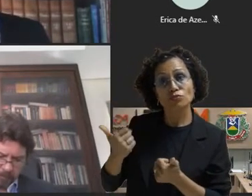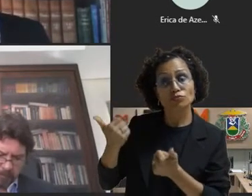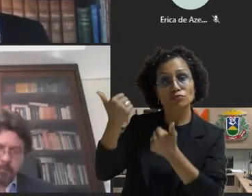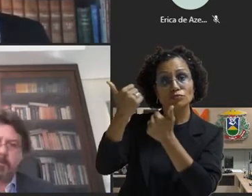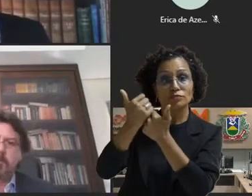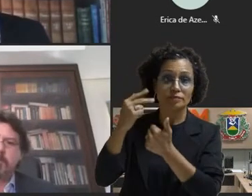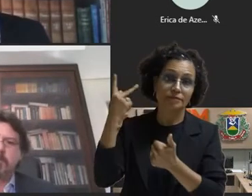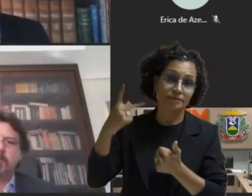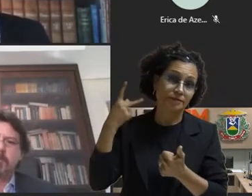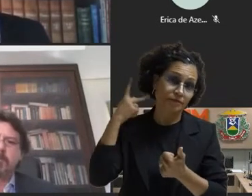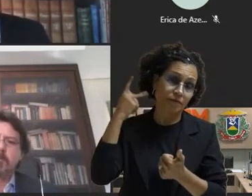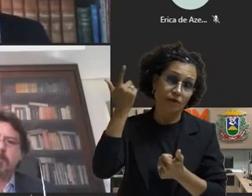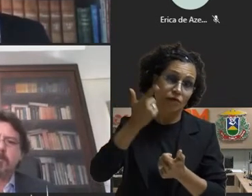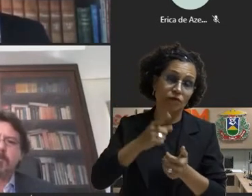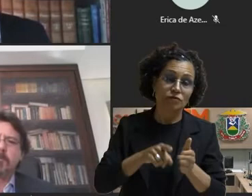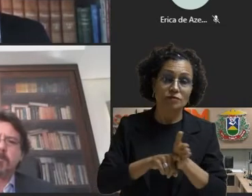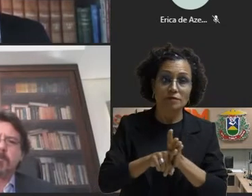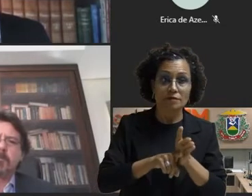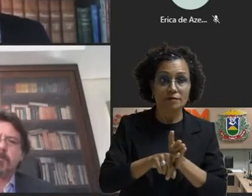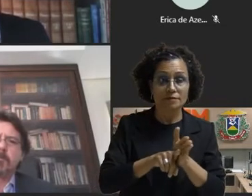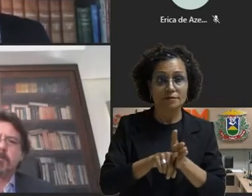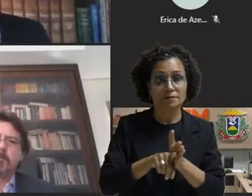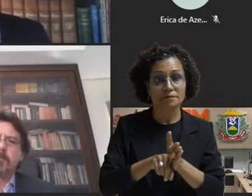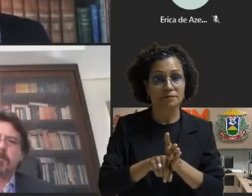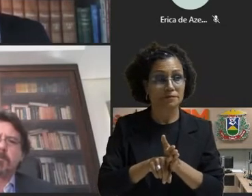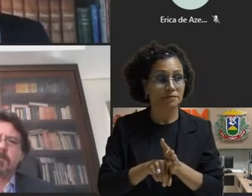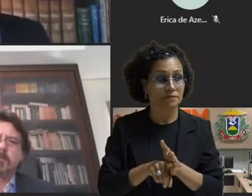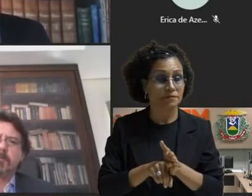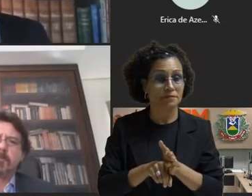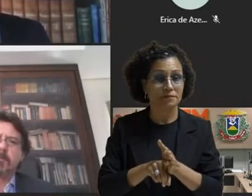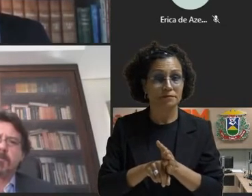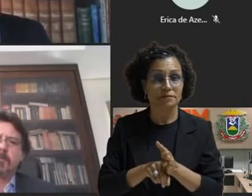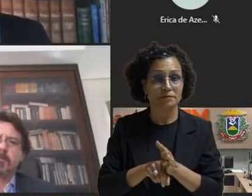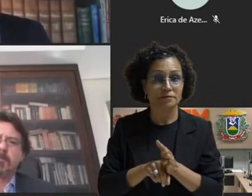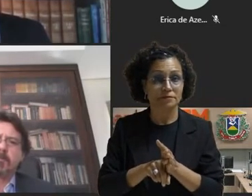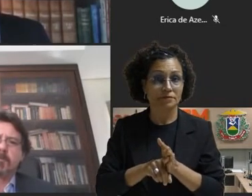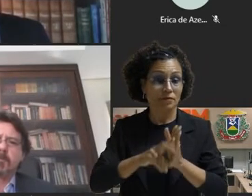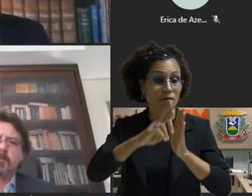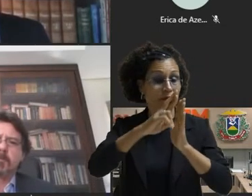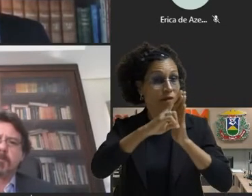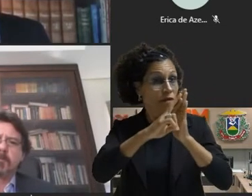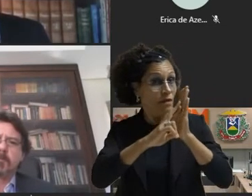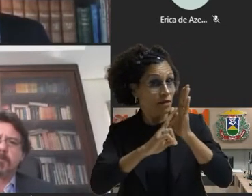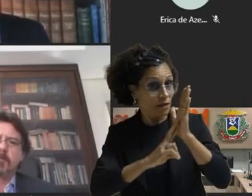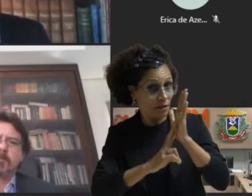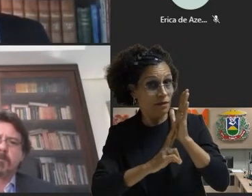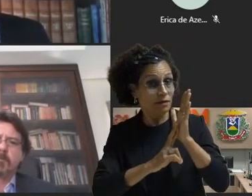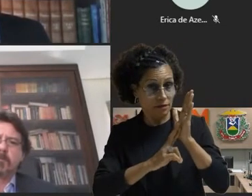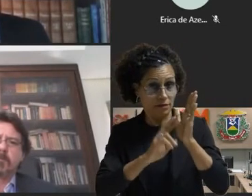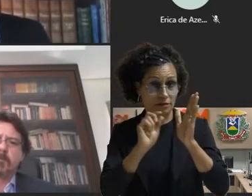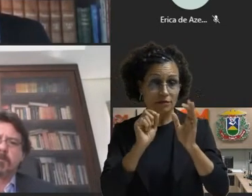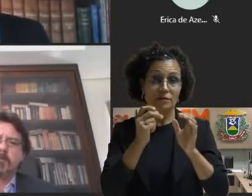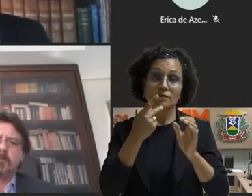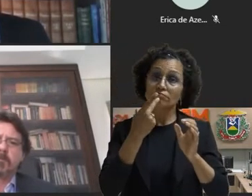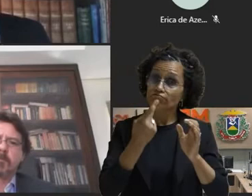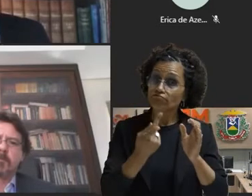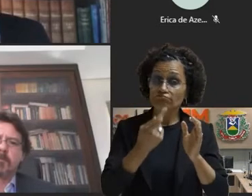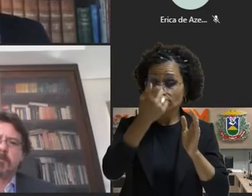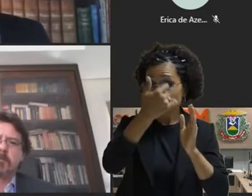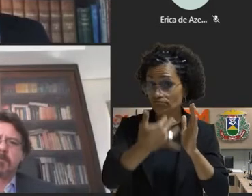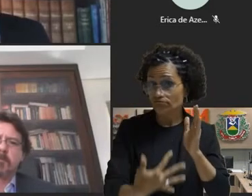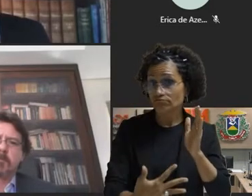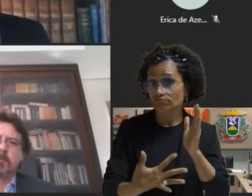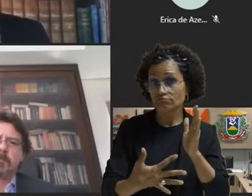continuar as investigações. E, de fato, o regimento fala isso. Então, meu ponto de vista é